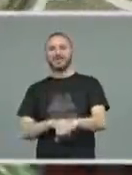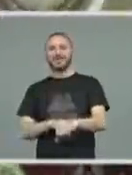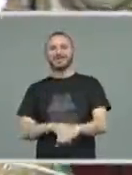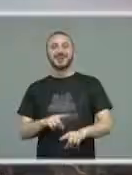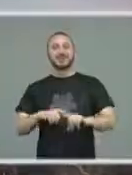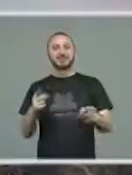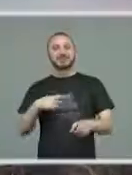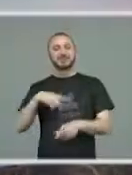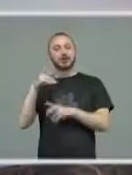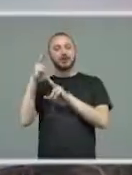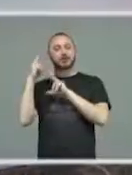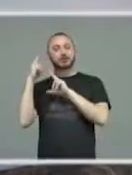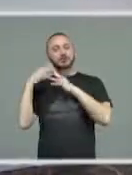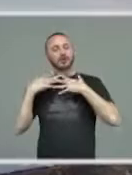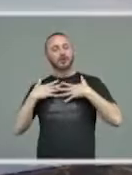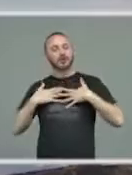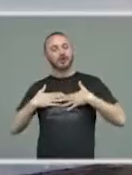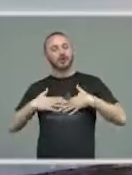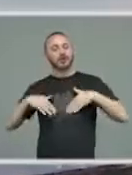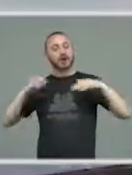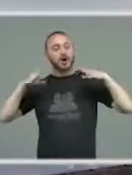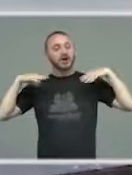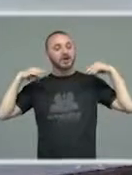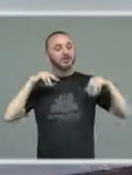mas vão ter um sono e repouso dos anjos,